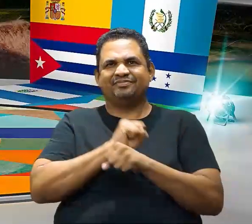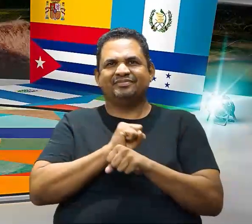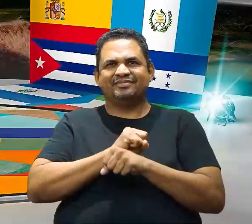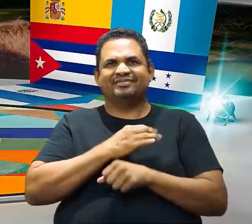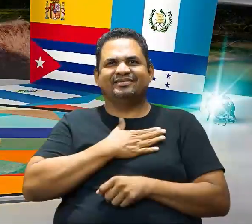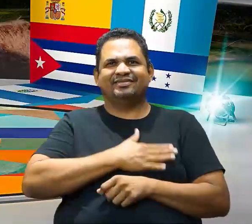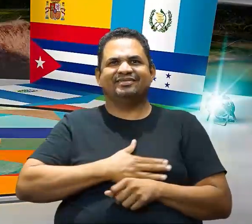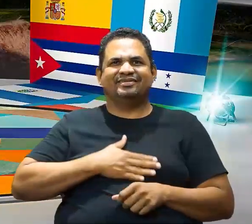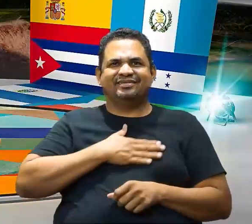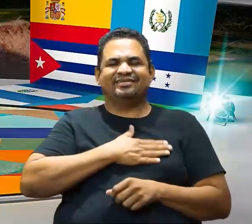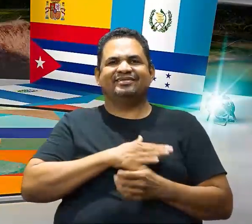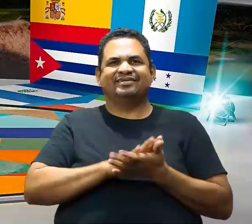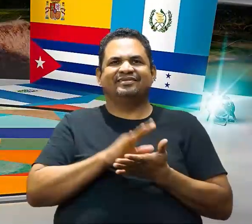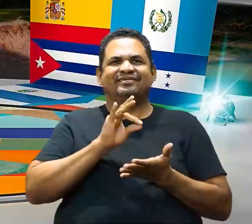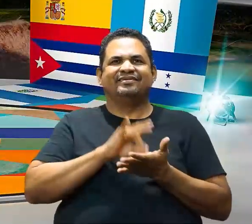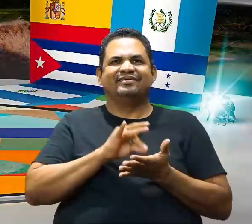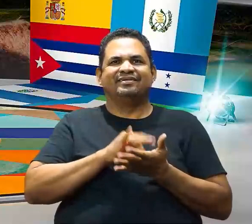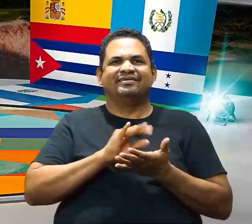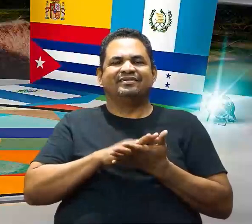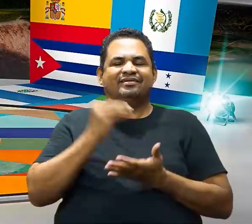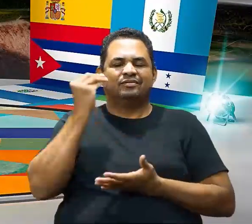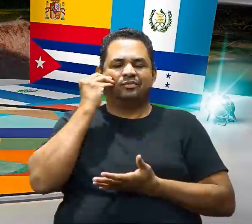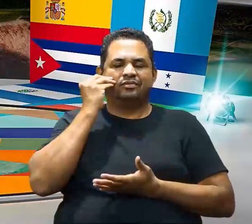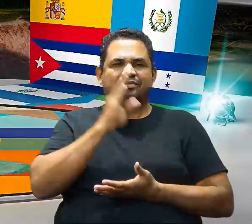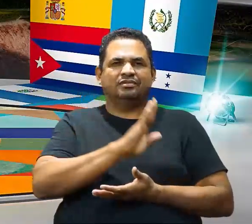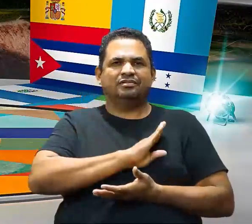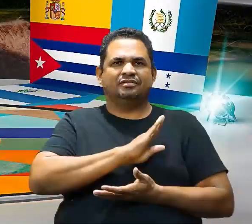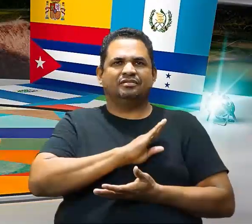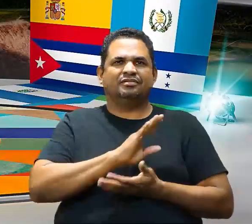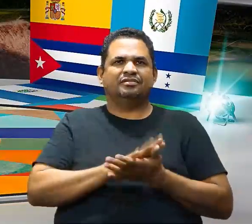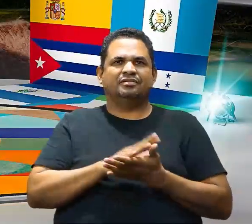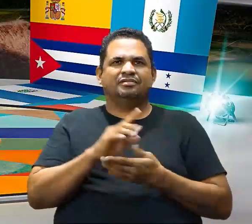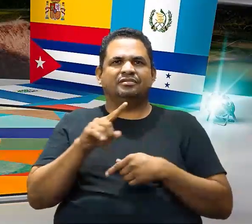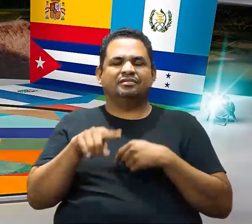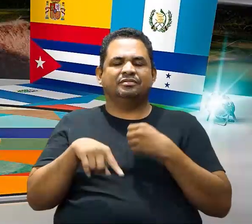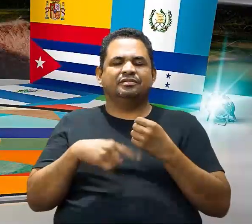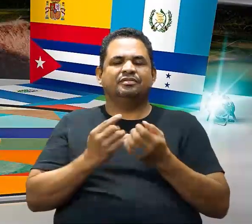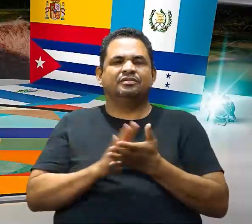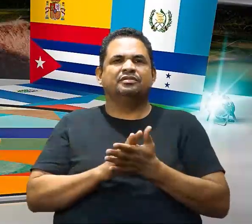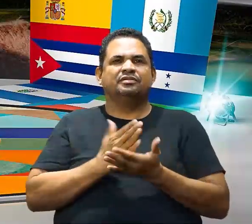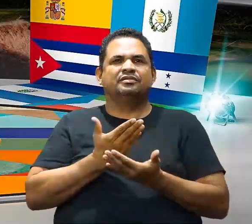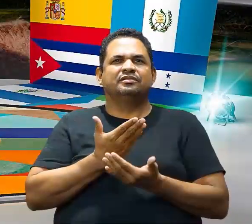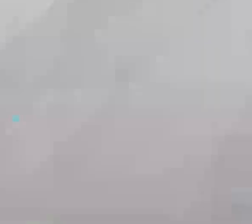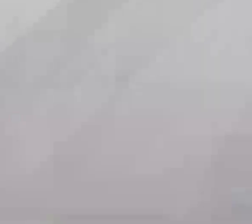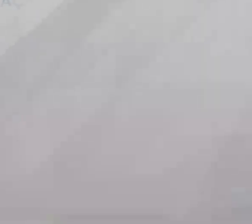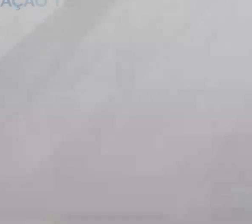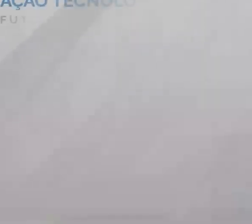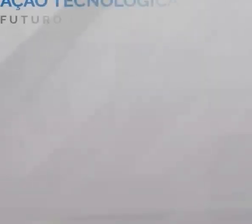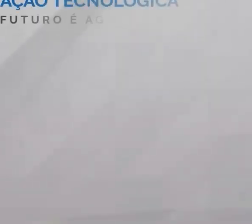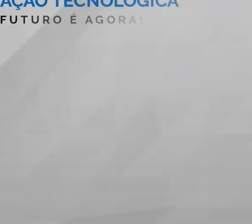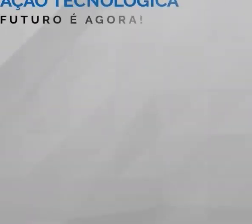É verdade, galerinha. Um beijo no coração pra vocês e nós nos vemos na próxima classe. Tchau, tchau.